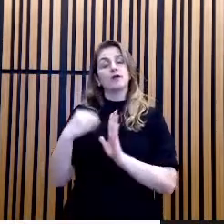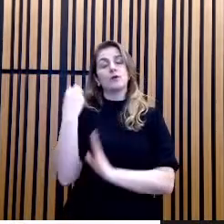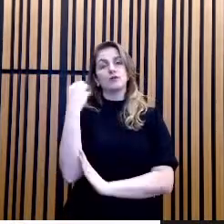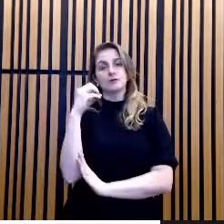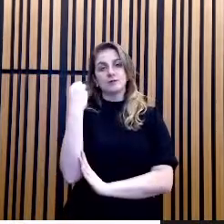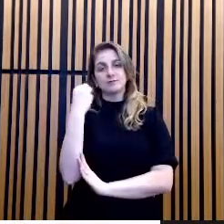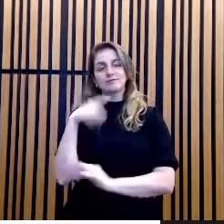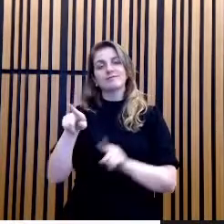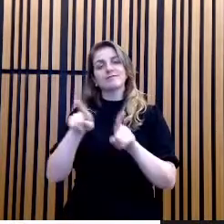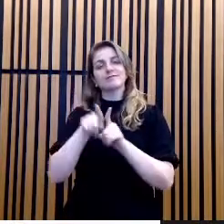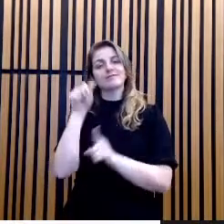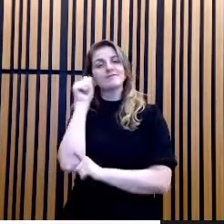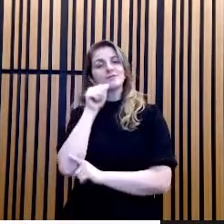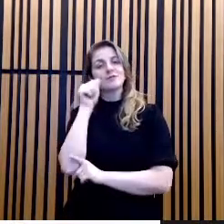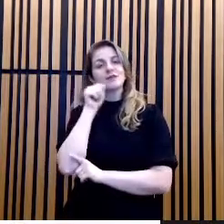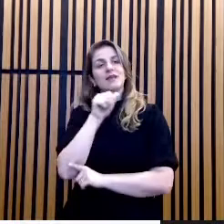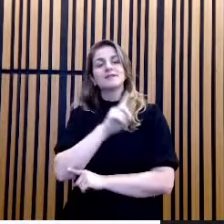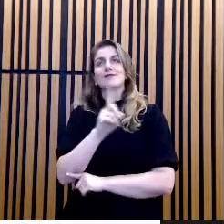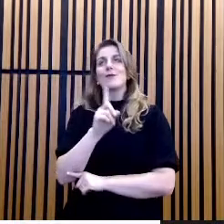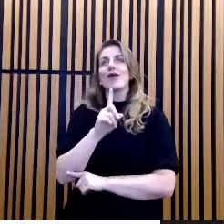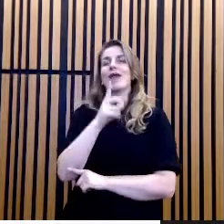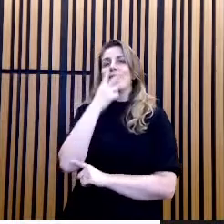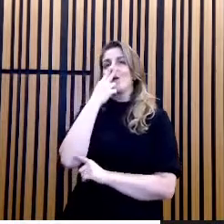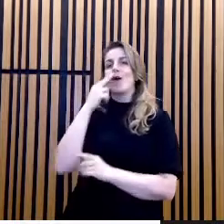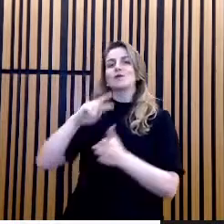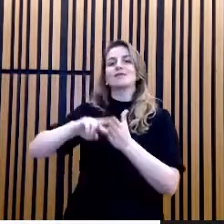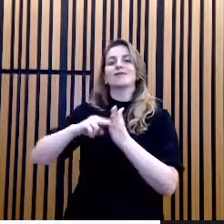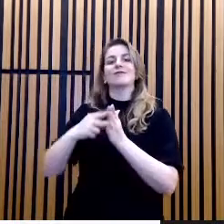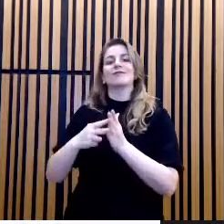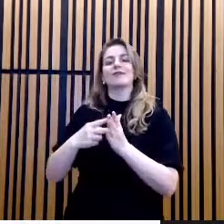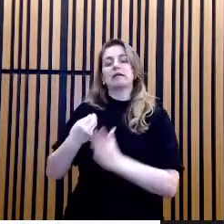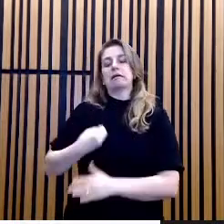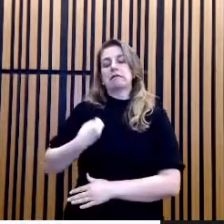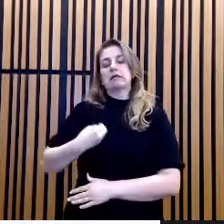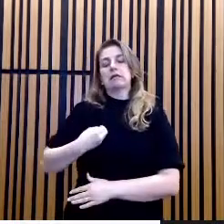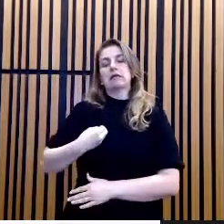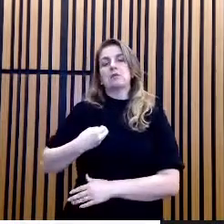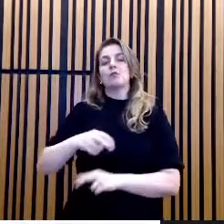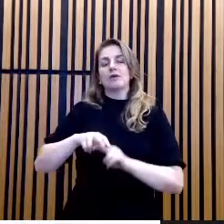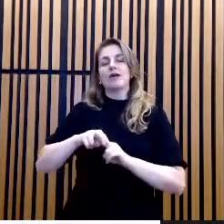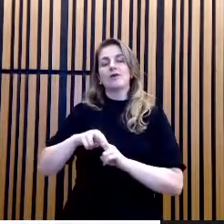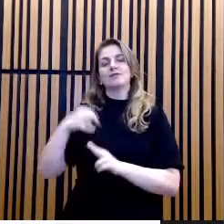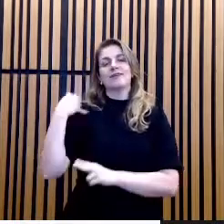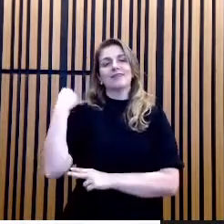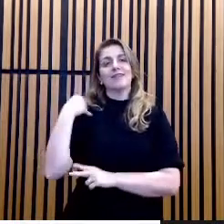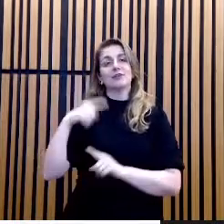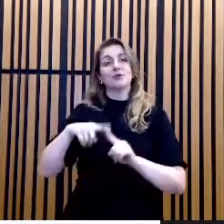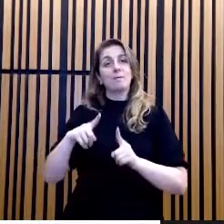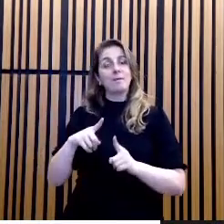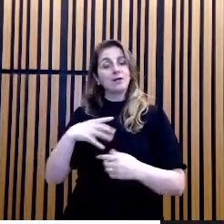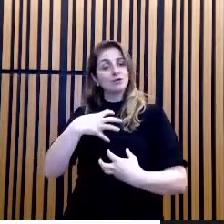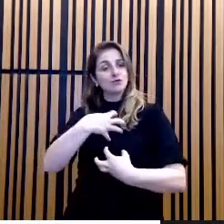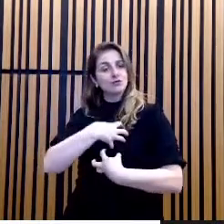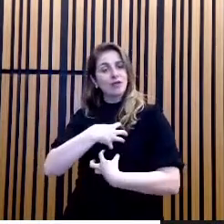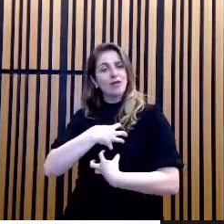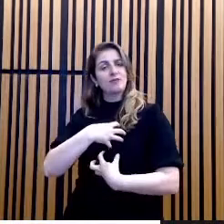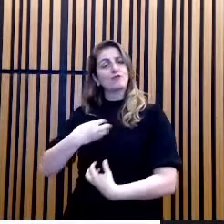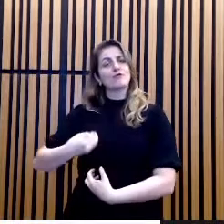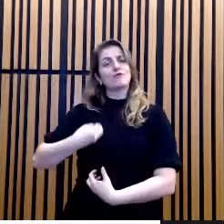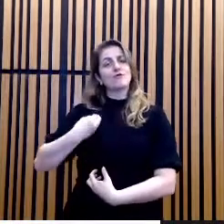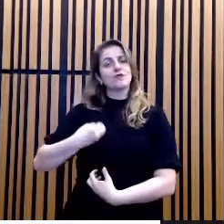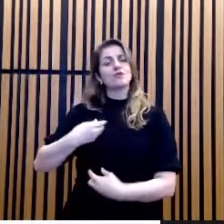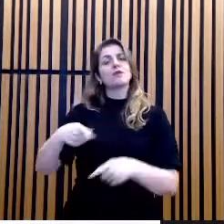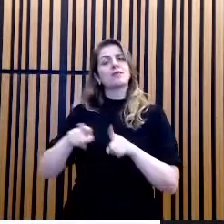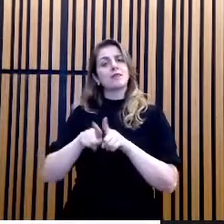mulheres que não se definem pela idade que têm. A gente se define pelo nosso lifestyle. A Paty Pontaut,